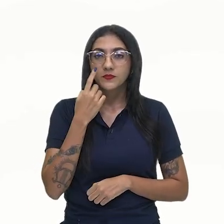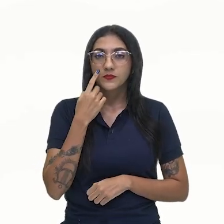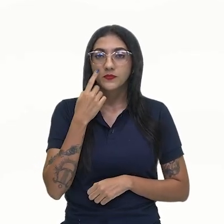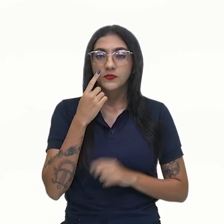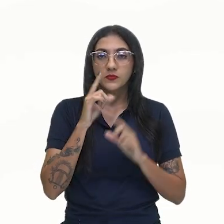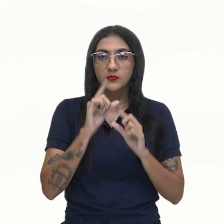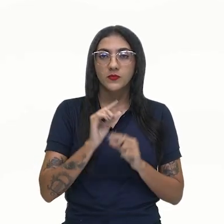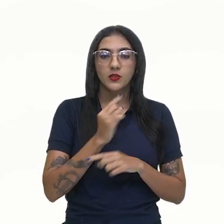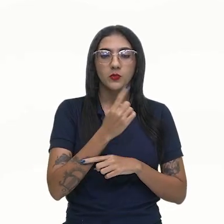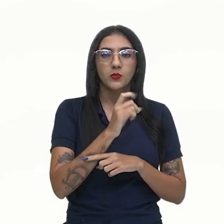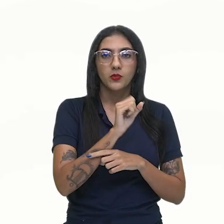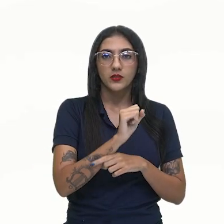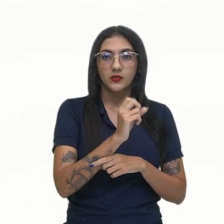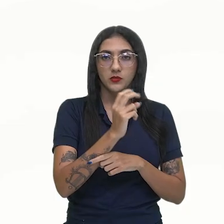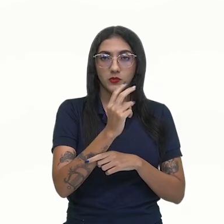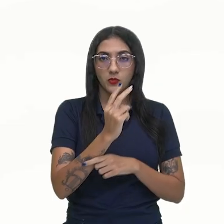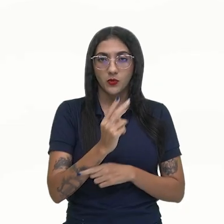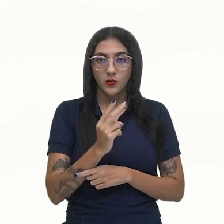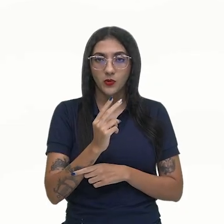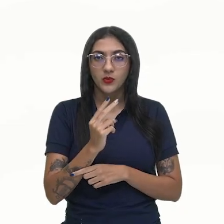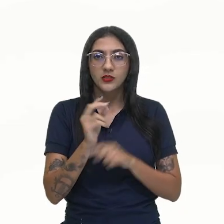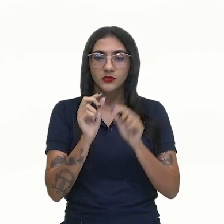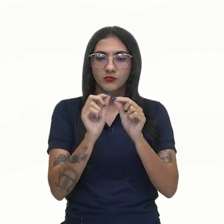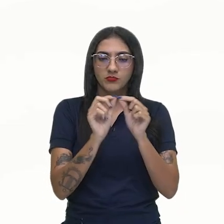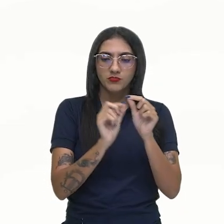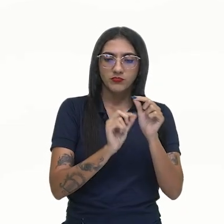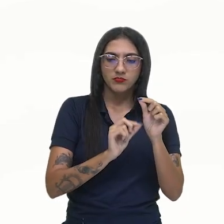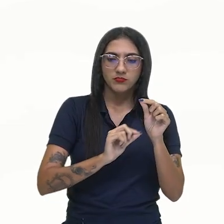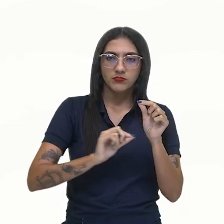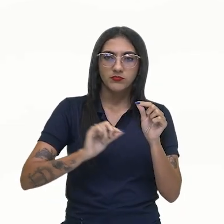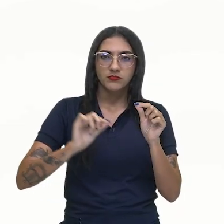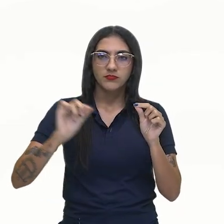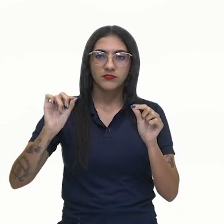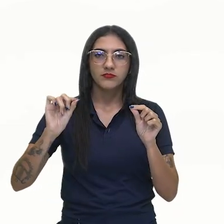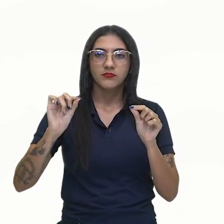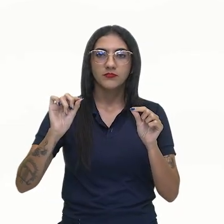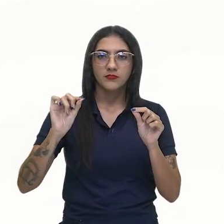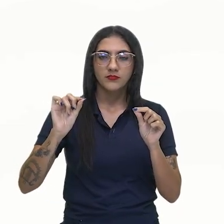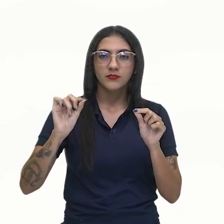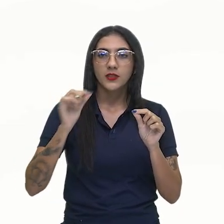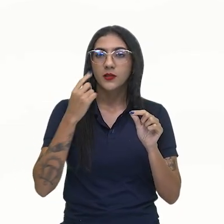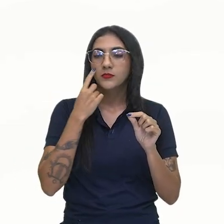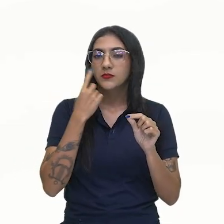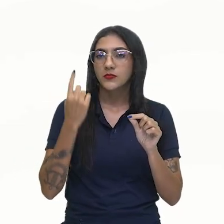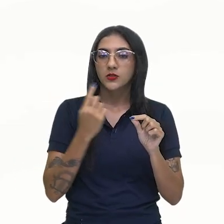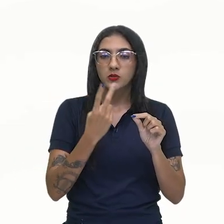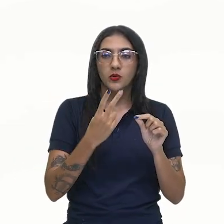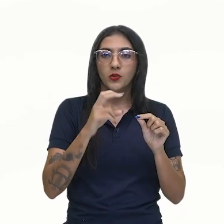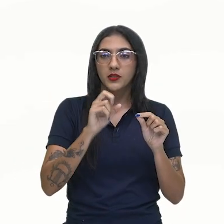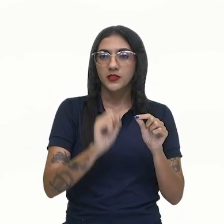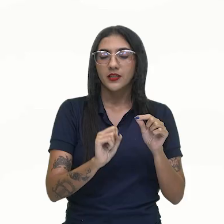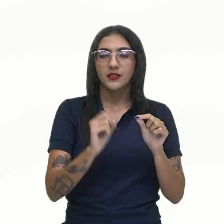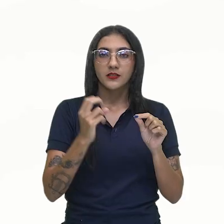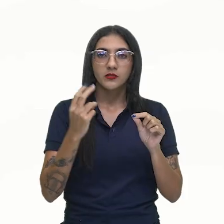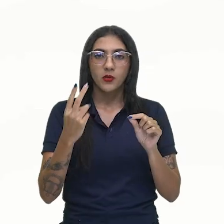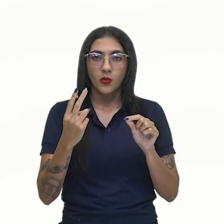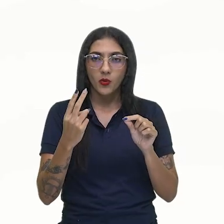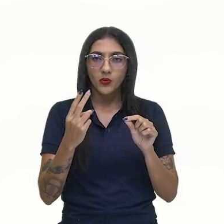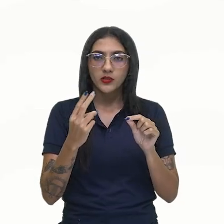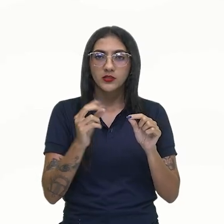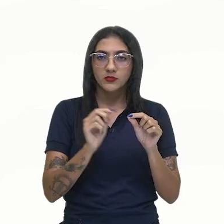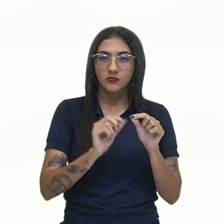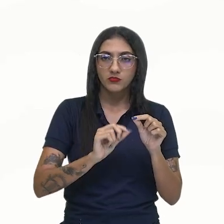menor, 1s2, aí faz a leitura assim, vai lá para o final. Aí, quem vem?